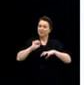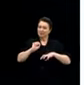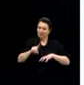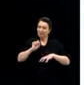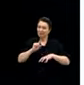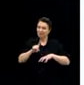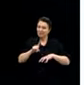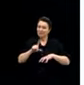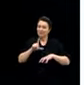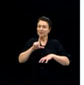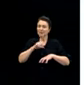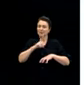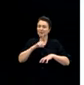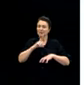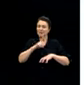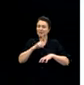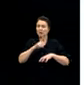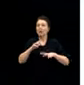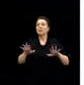tecido. Qual tecido?